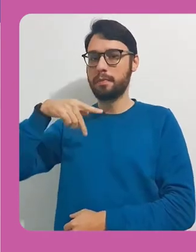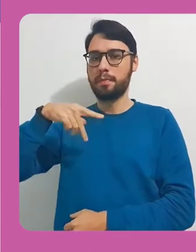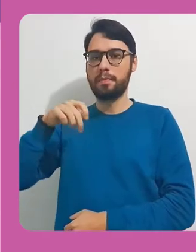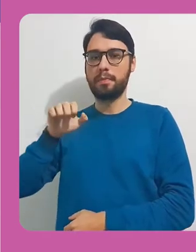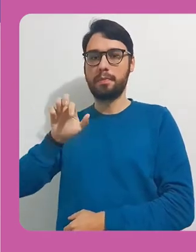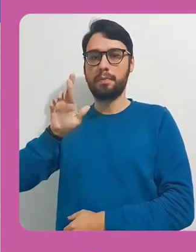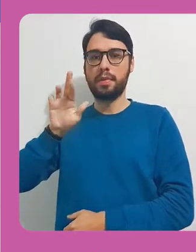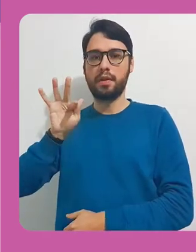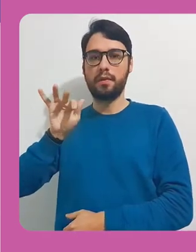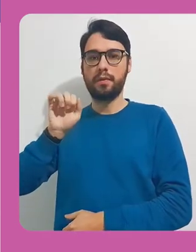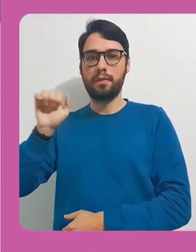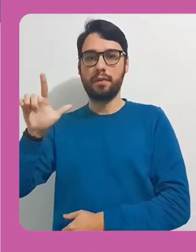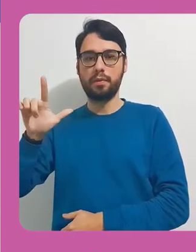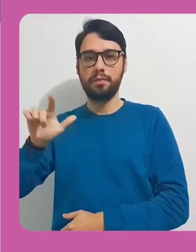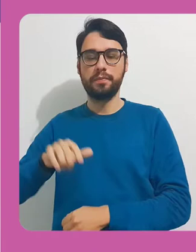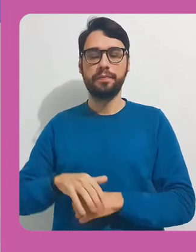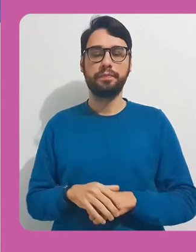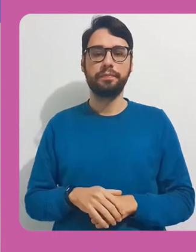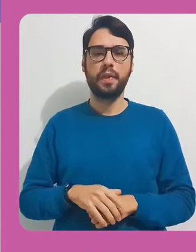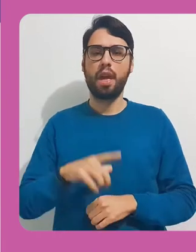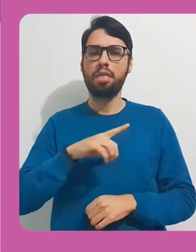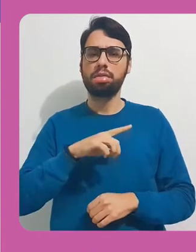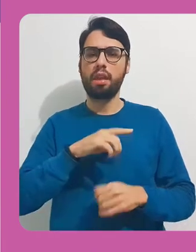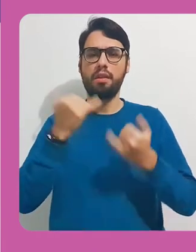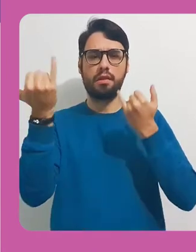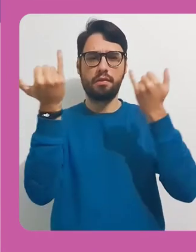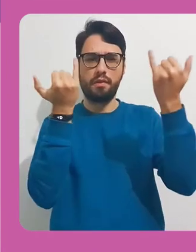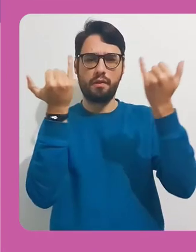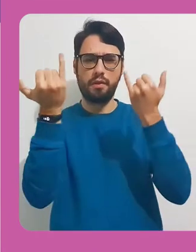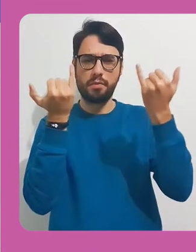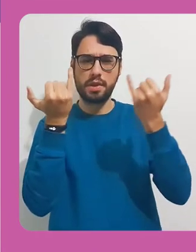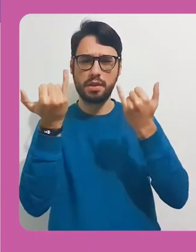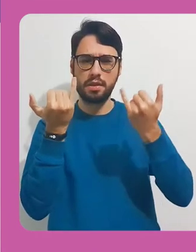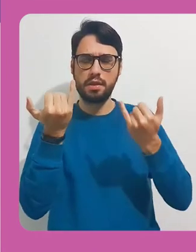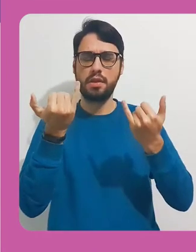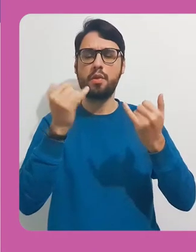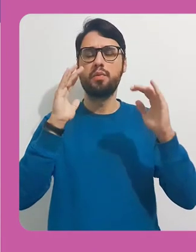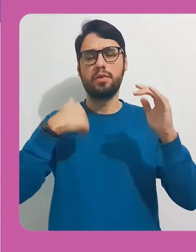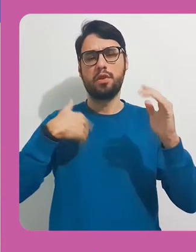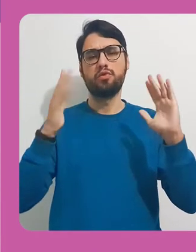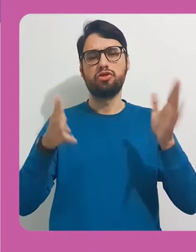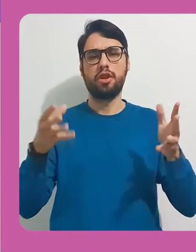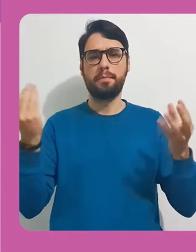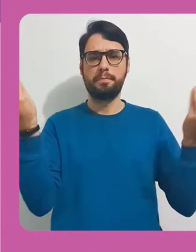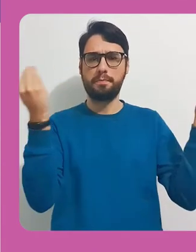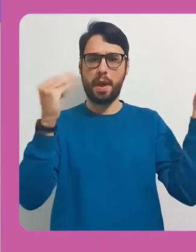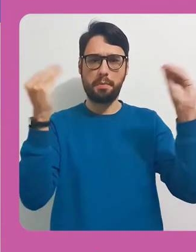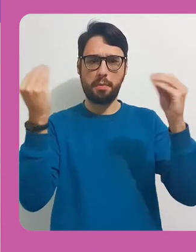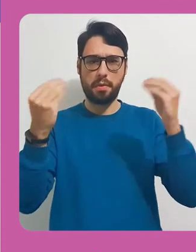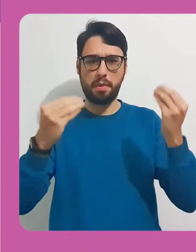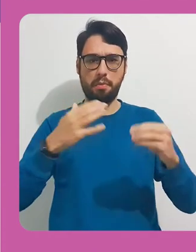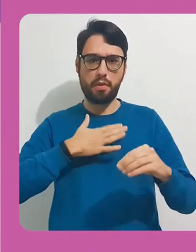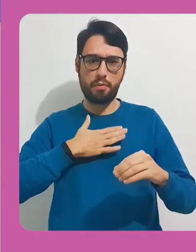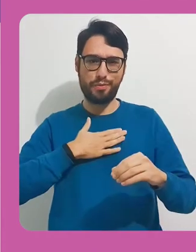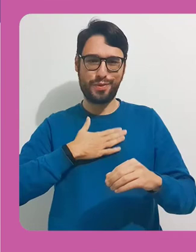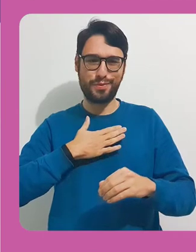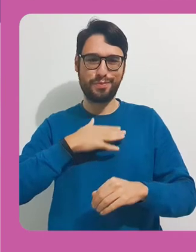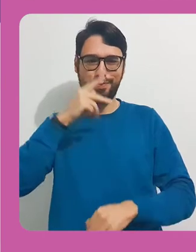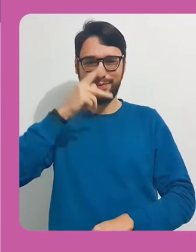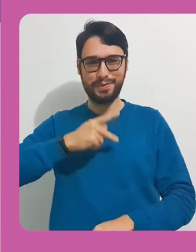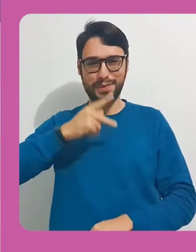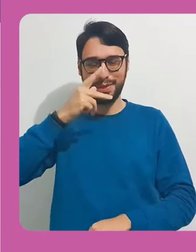E clicar no menu Perfil. Esse menu Perfil vai aparecer aqui algumas